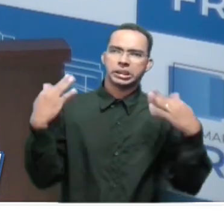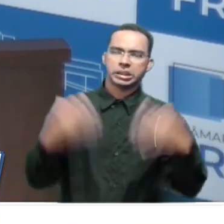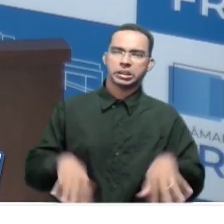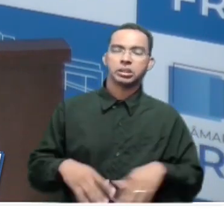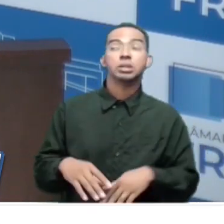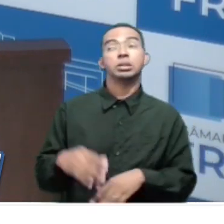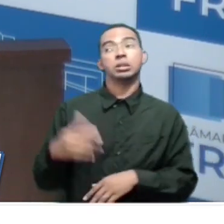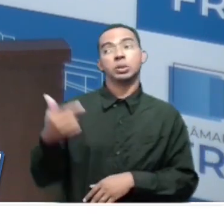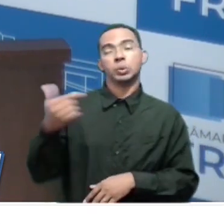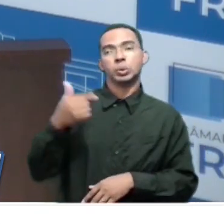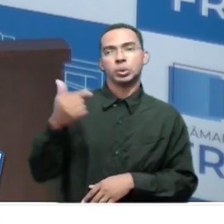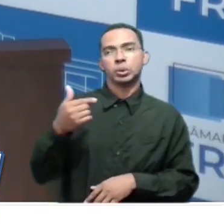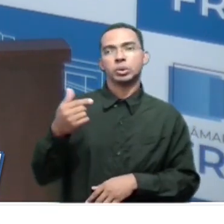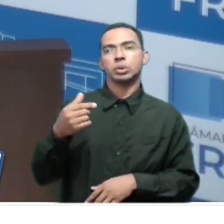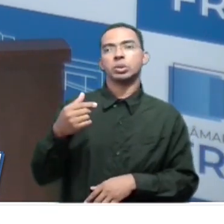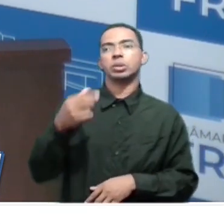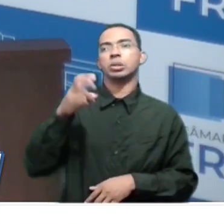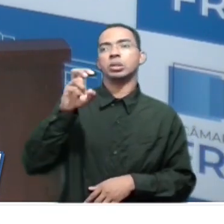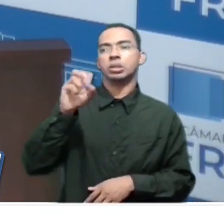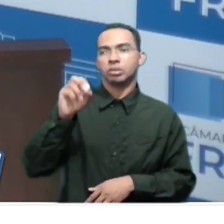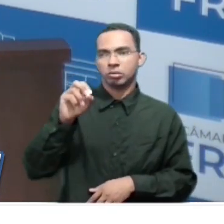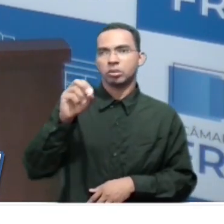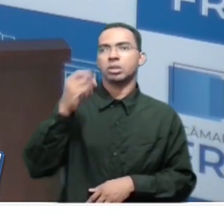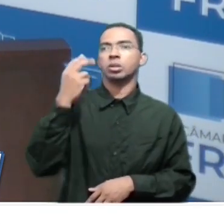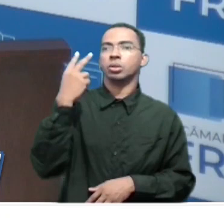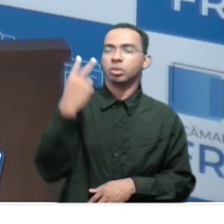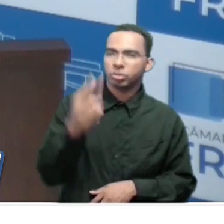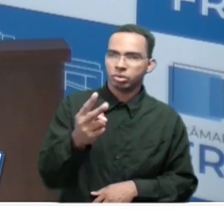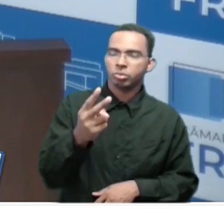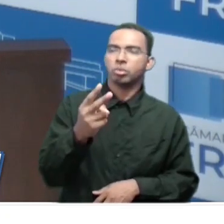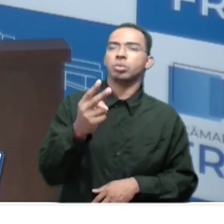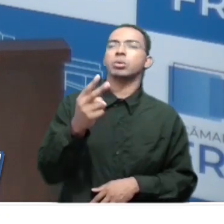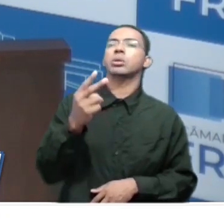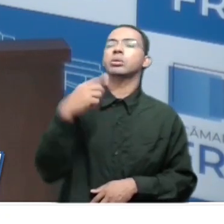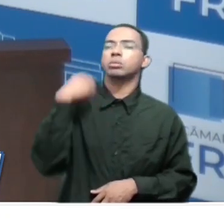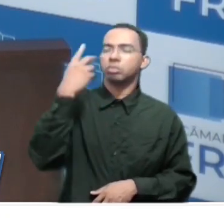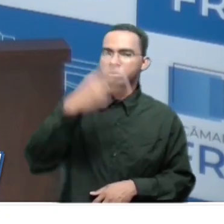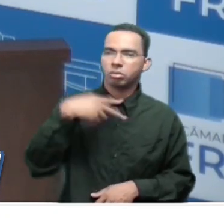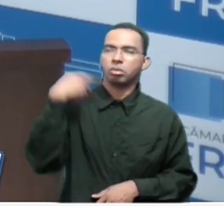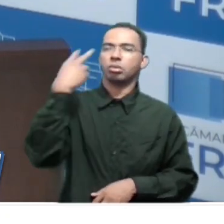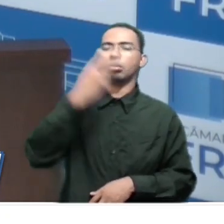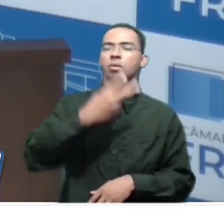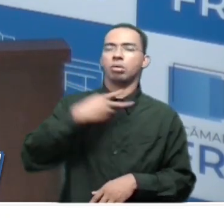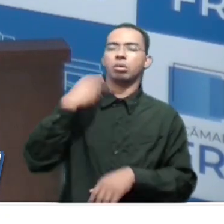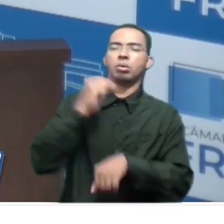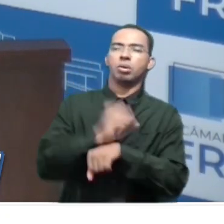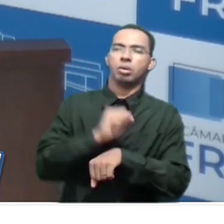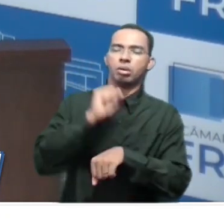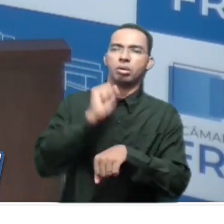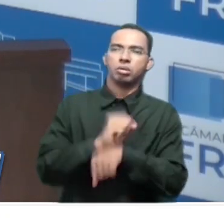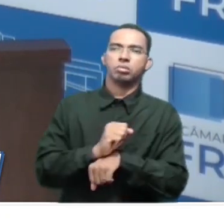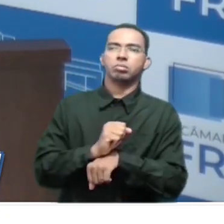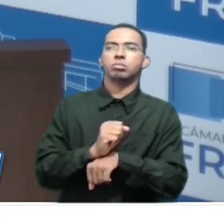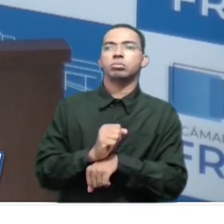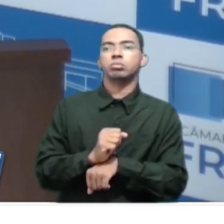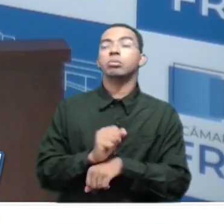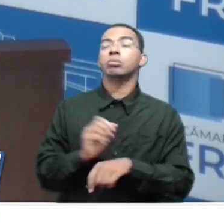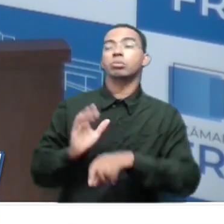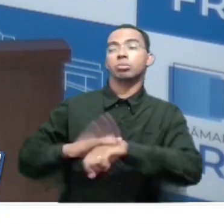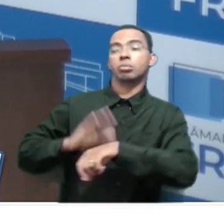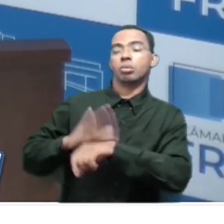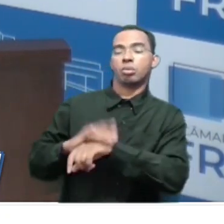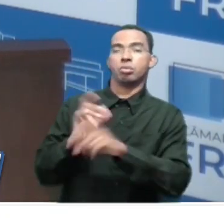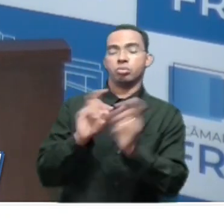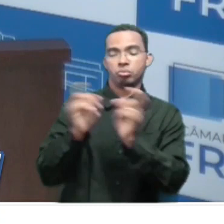relato, 52 horas, estava ali aguardando, até que na discussão